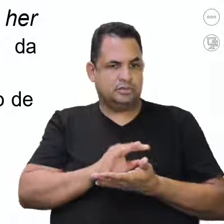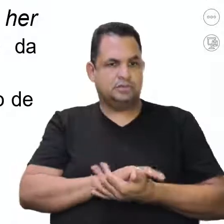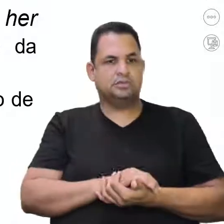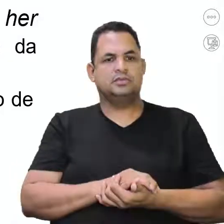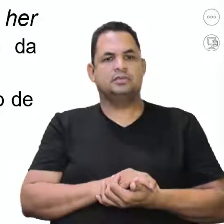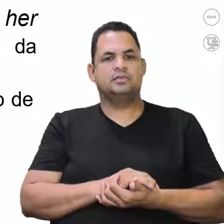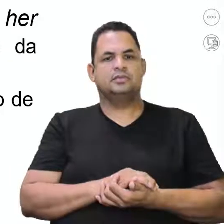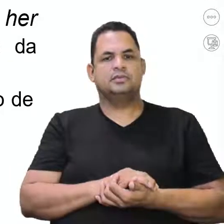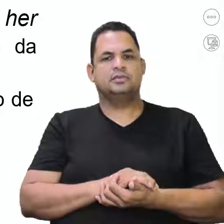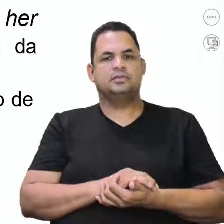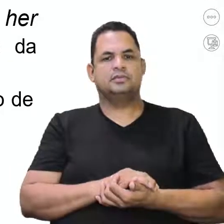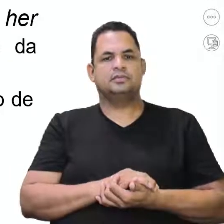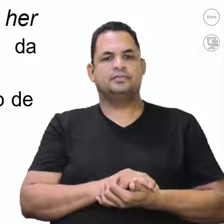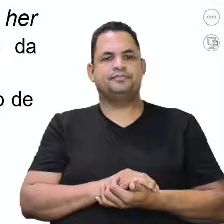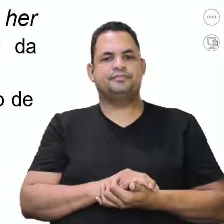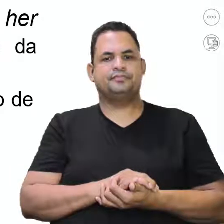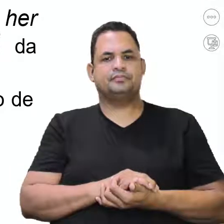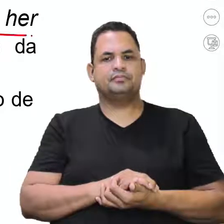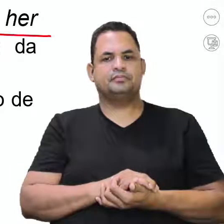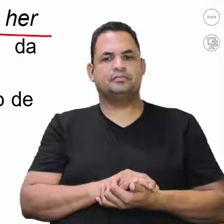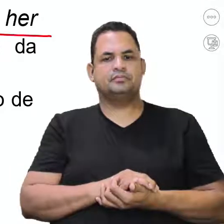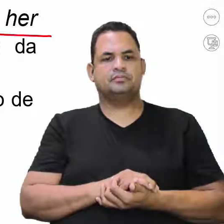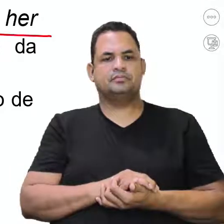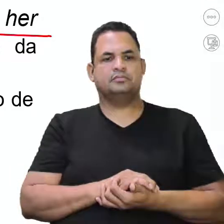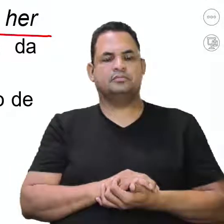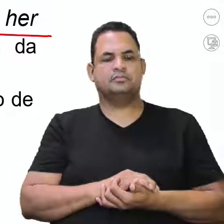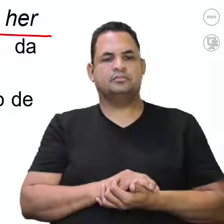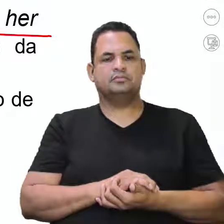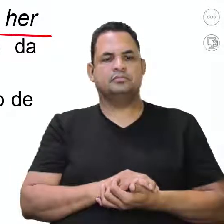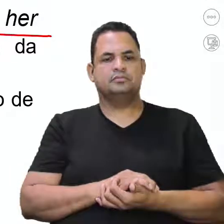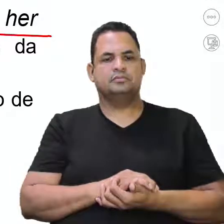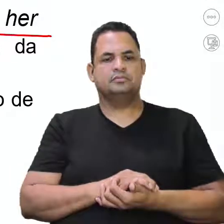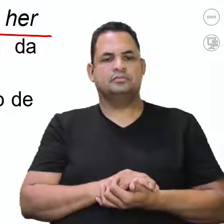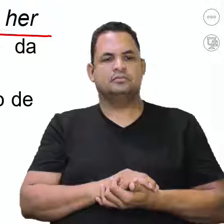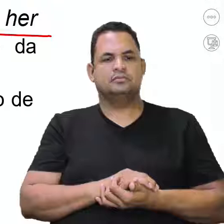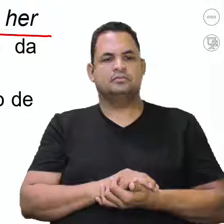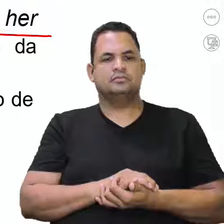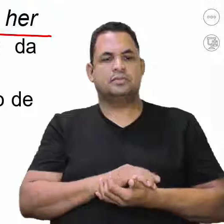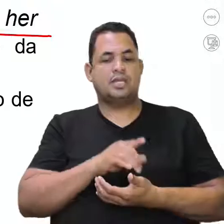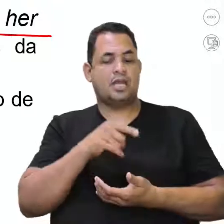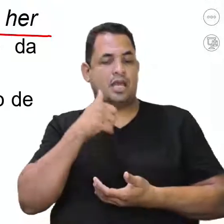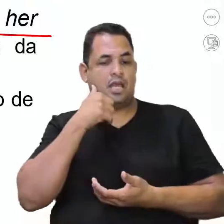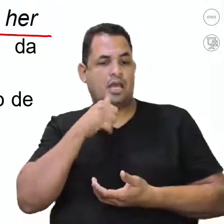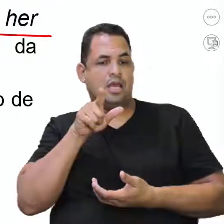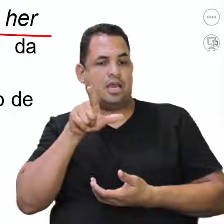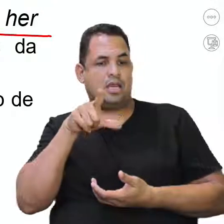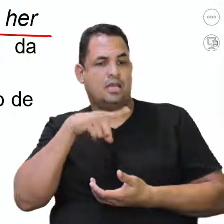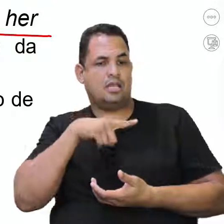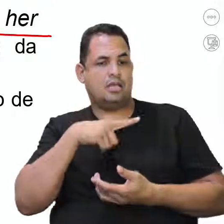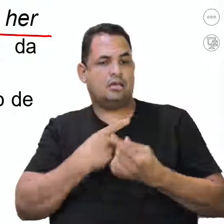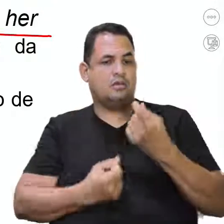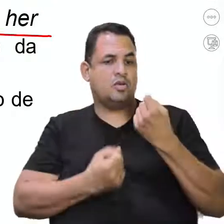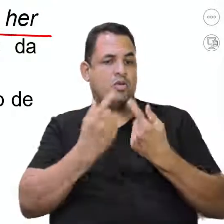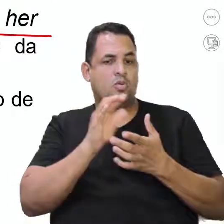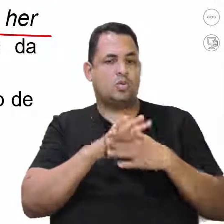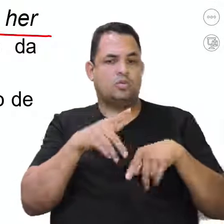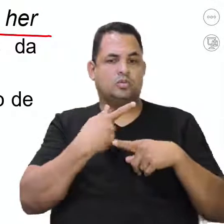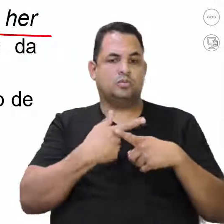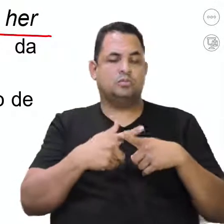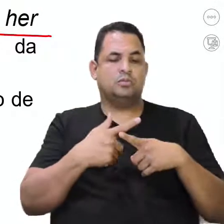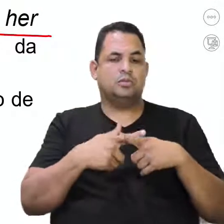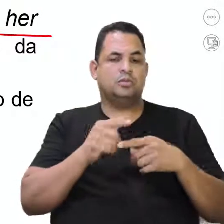She has some problems to solve before her trip. ela tem alguns problemas